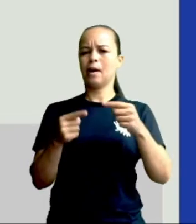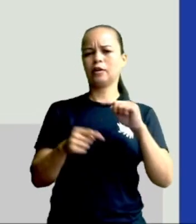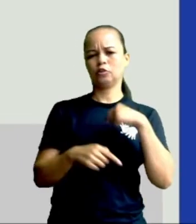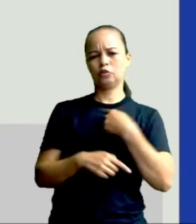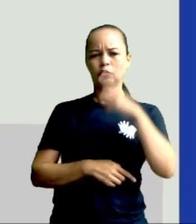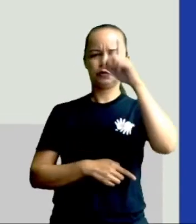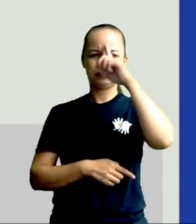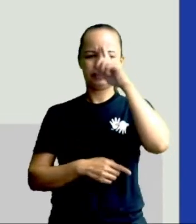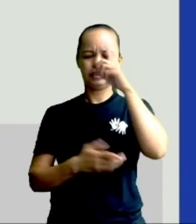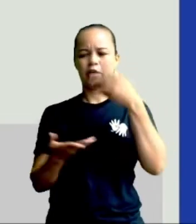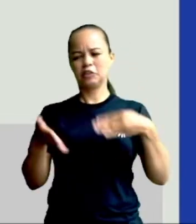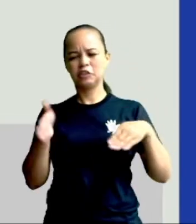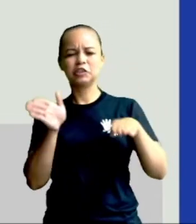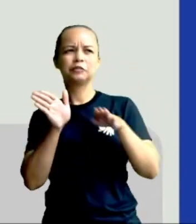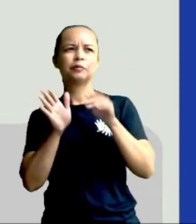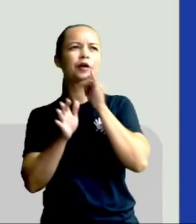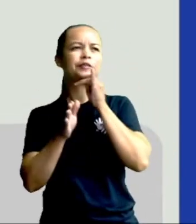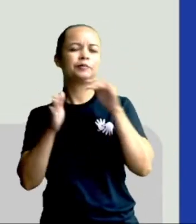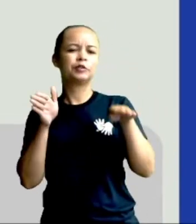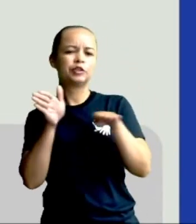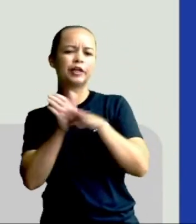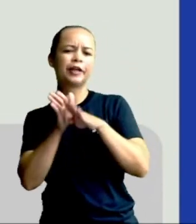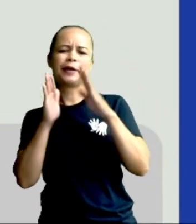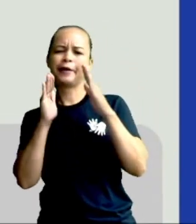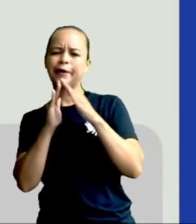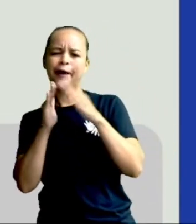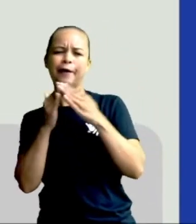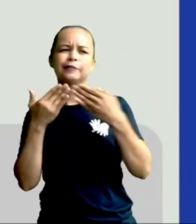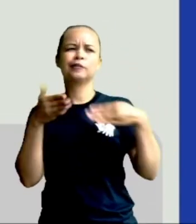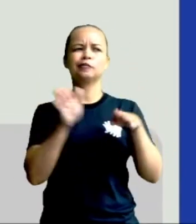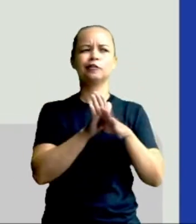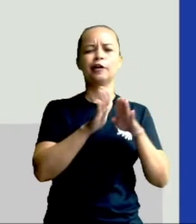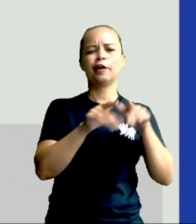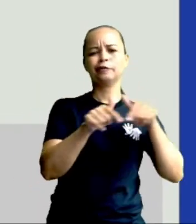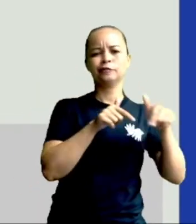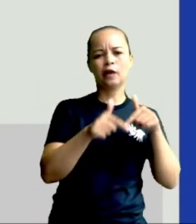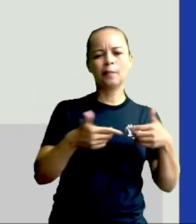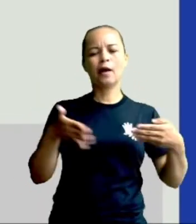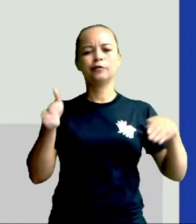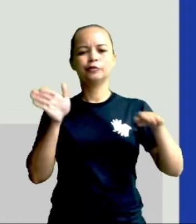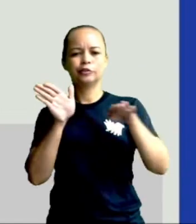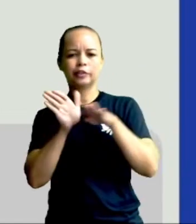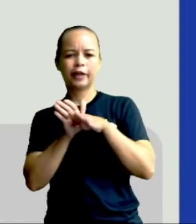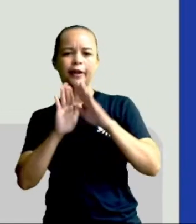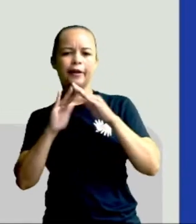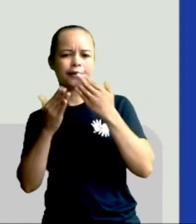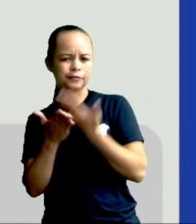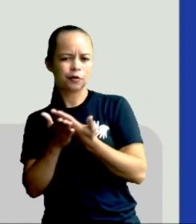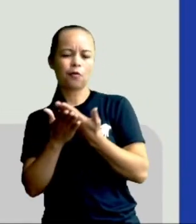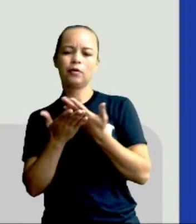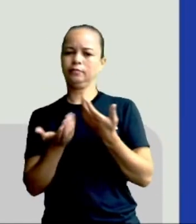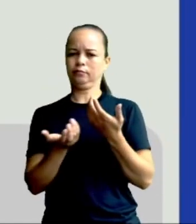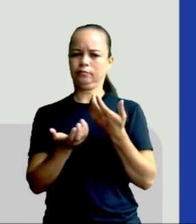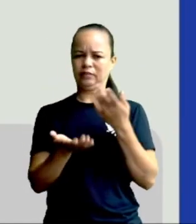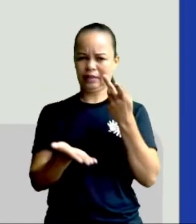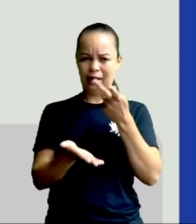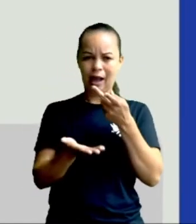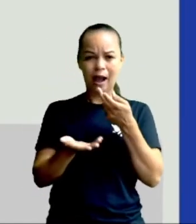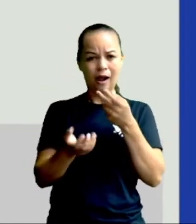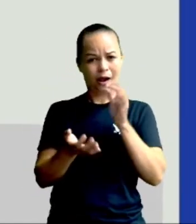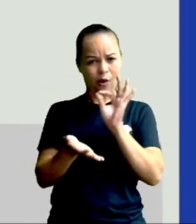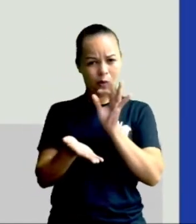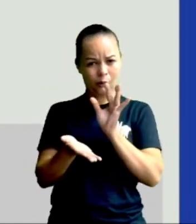cheguei em casa cheguei no trabalho cheguei na escola Isso é correto não não é